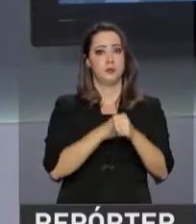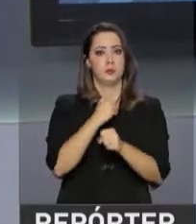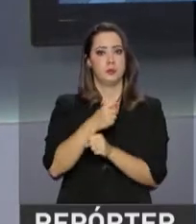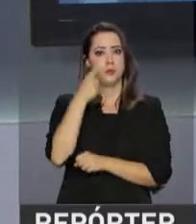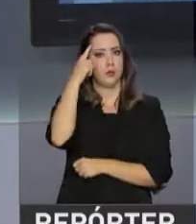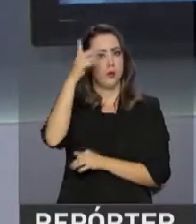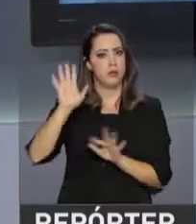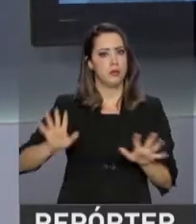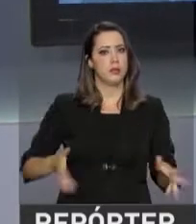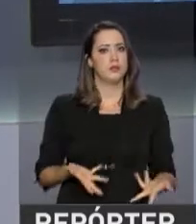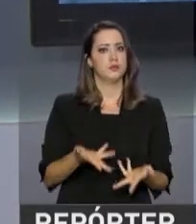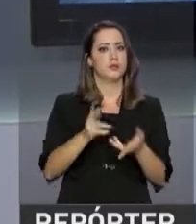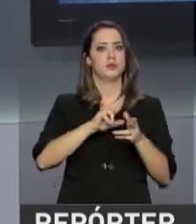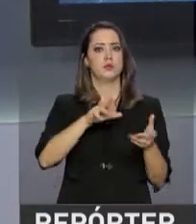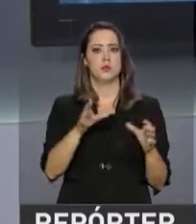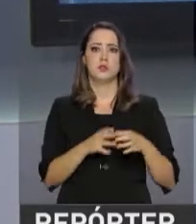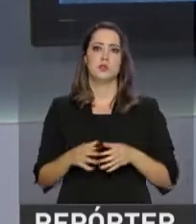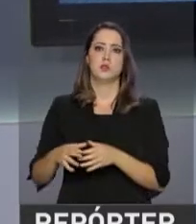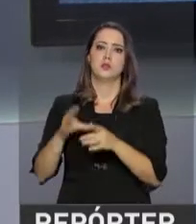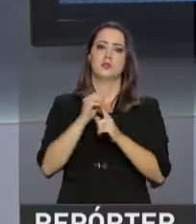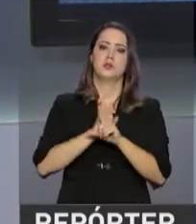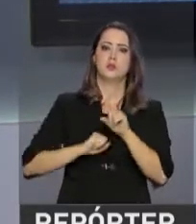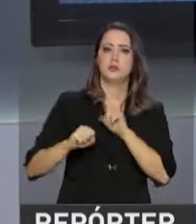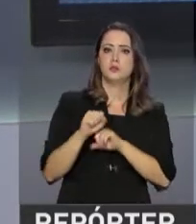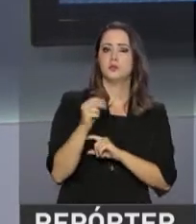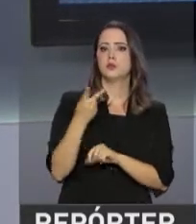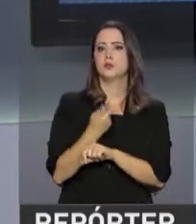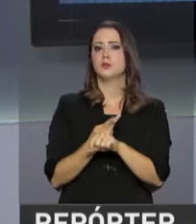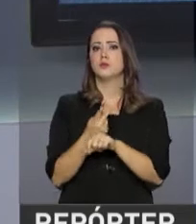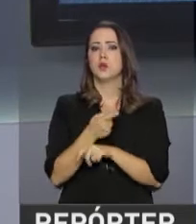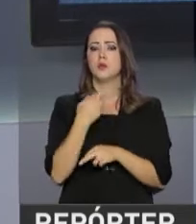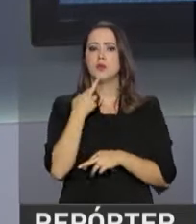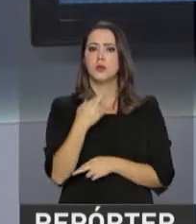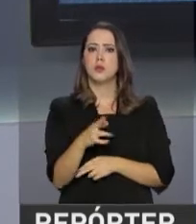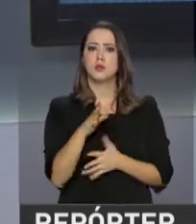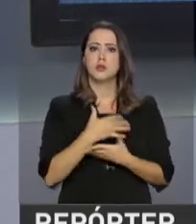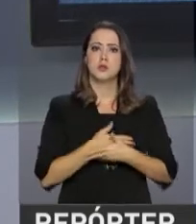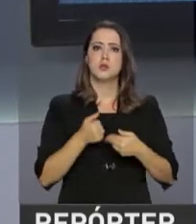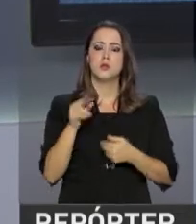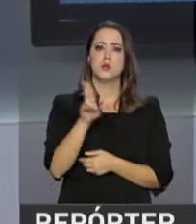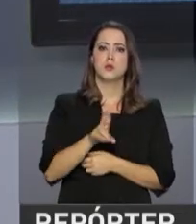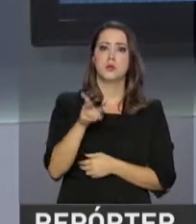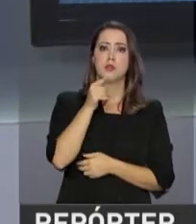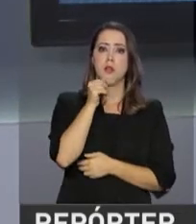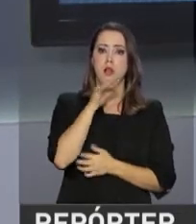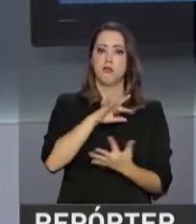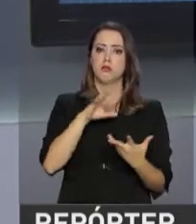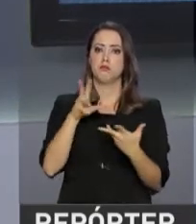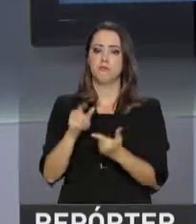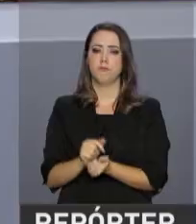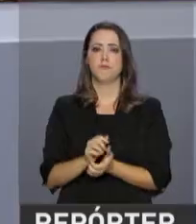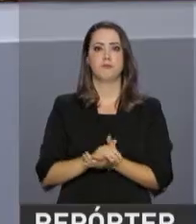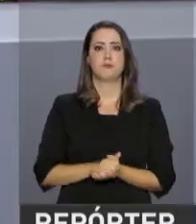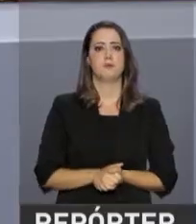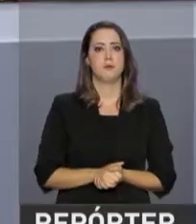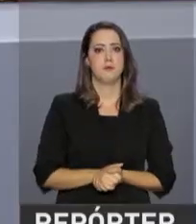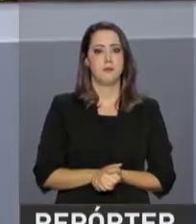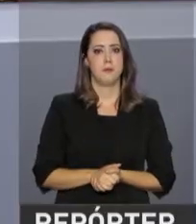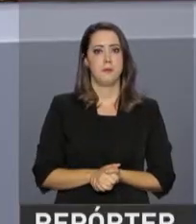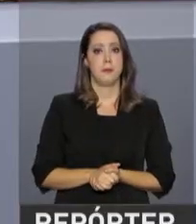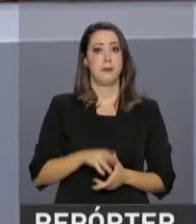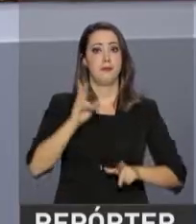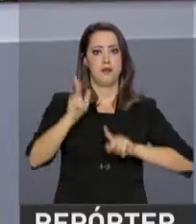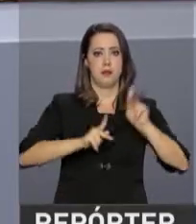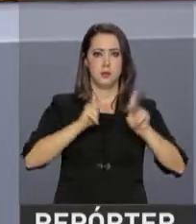idéia é mobilizar diversos setores da sociedade em busca de soluções para melhor utilização da água no planeta ea